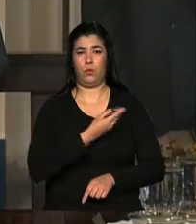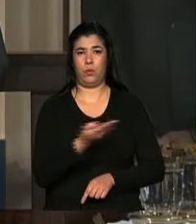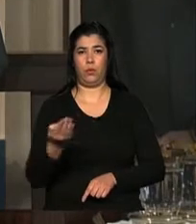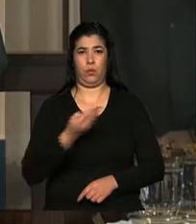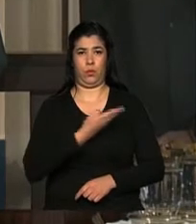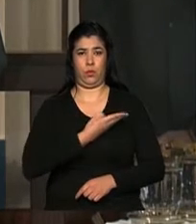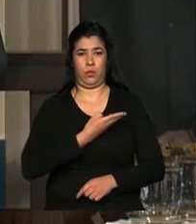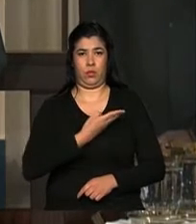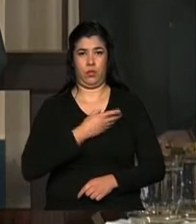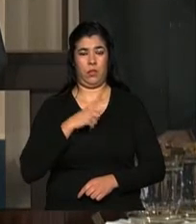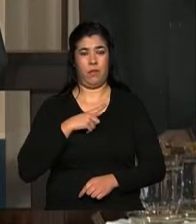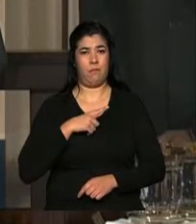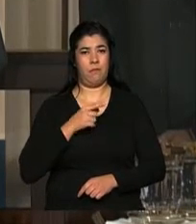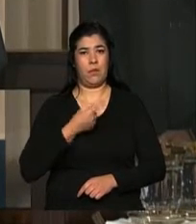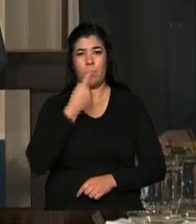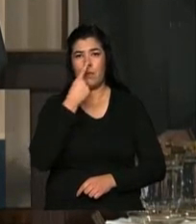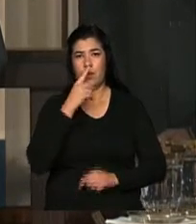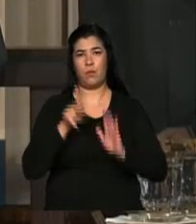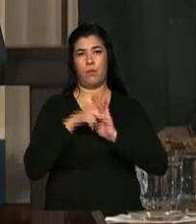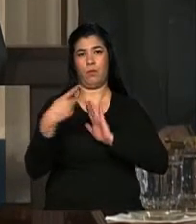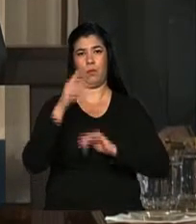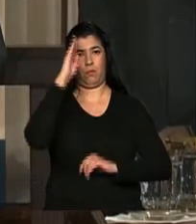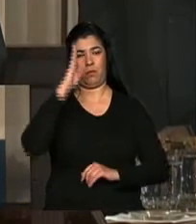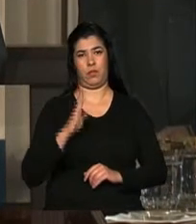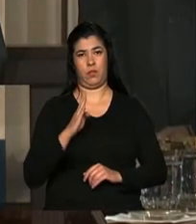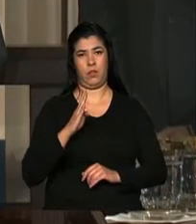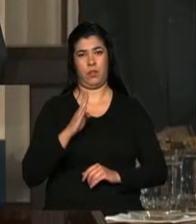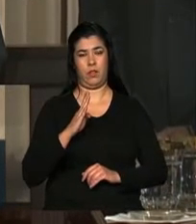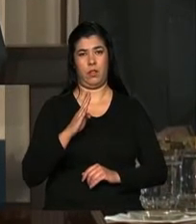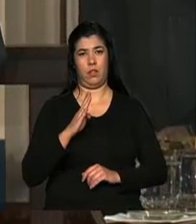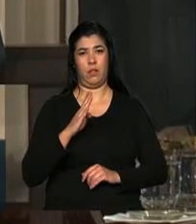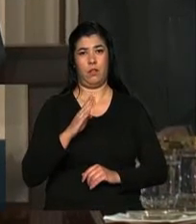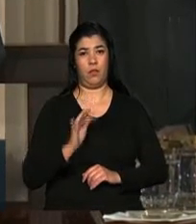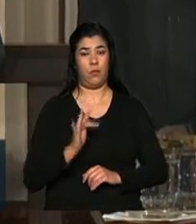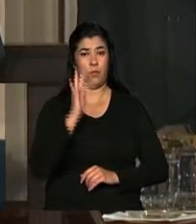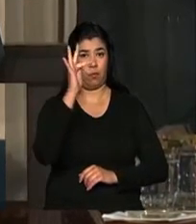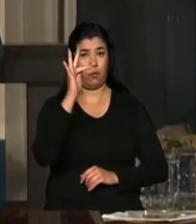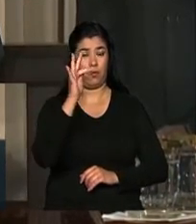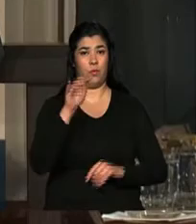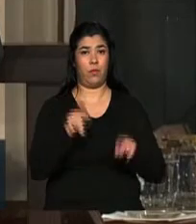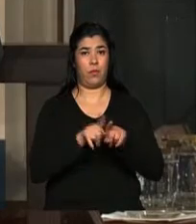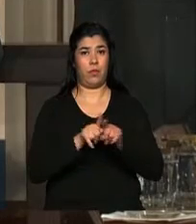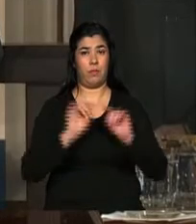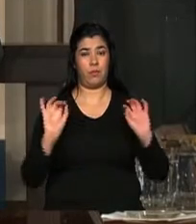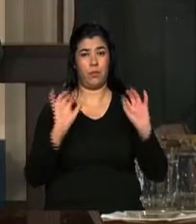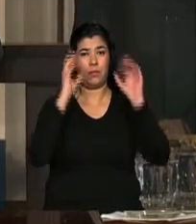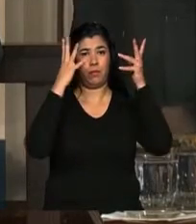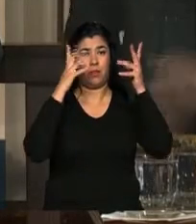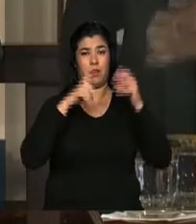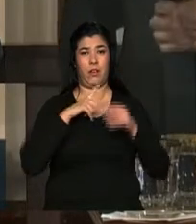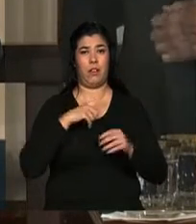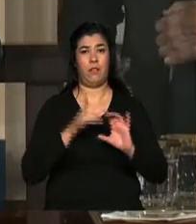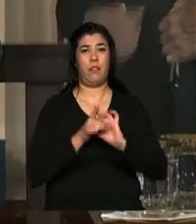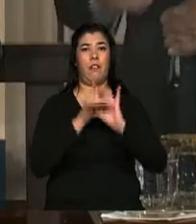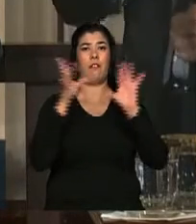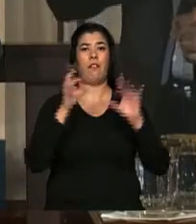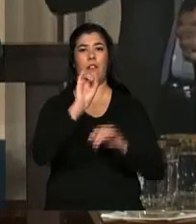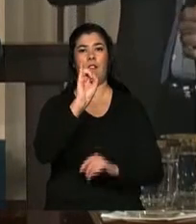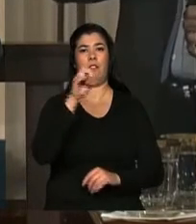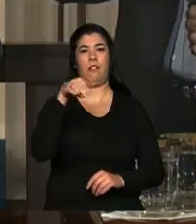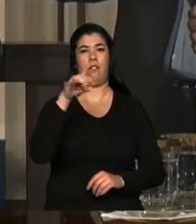amigos muito chegados, o Brasil. Em poucos dias, comemoraremos a nossa independência.